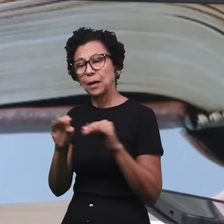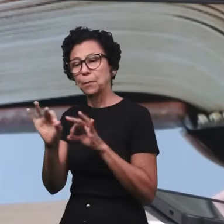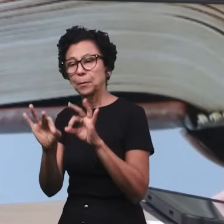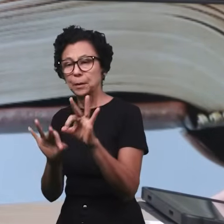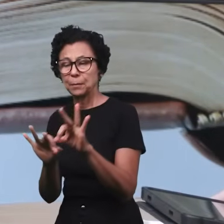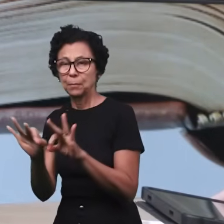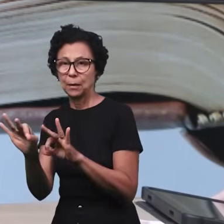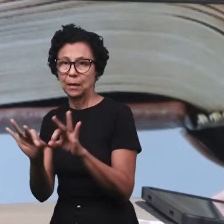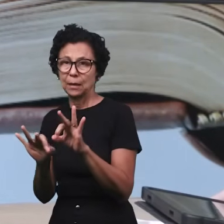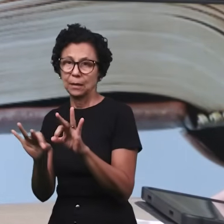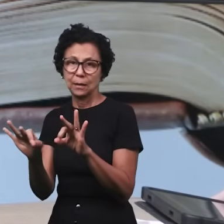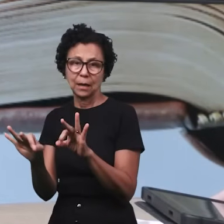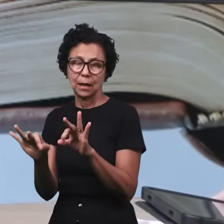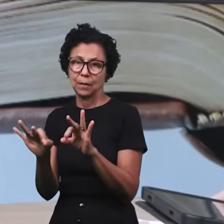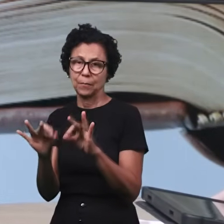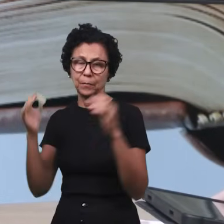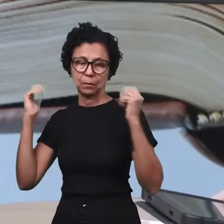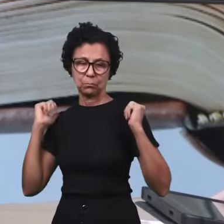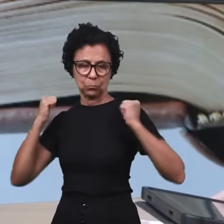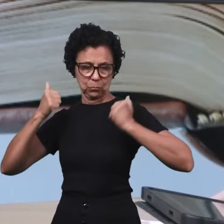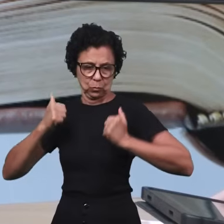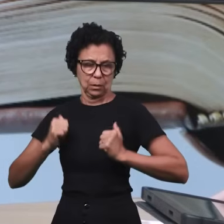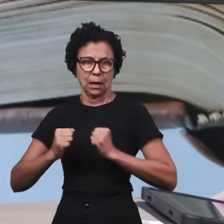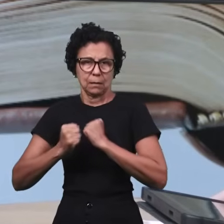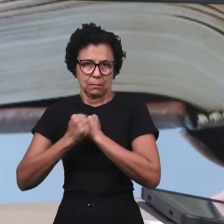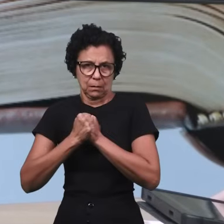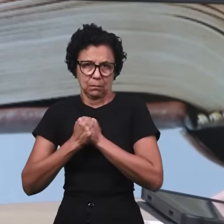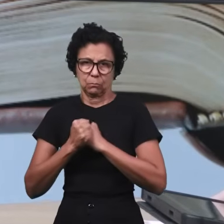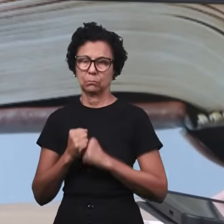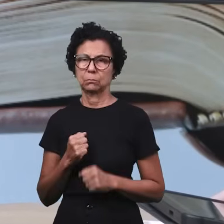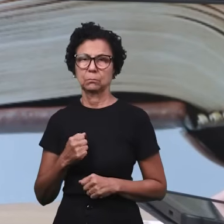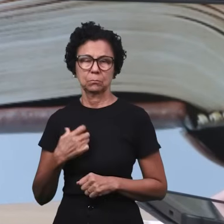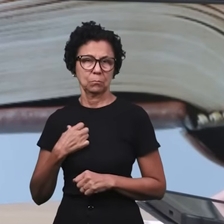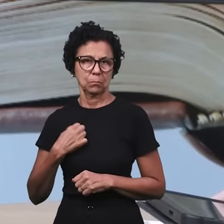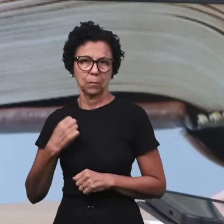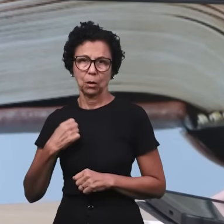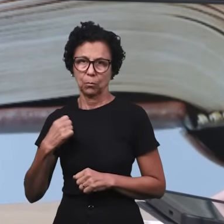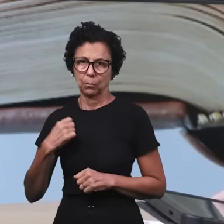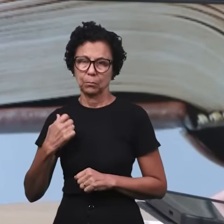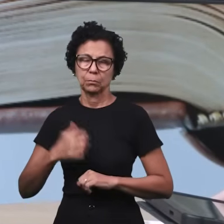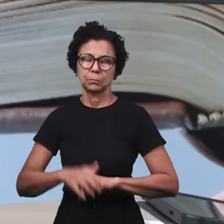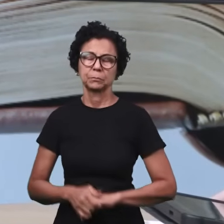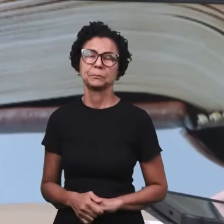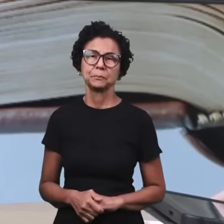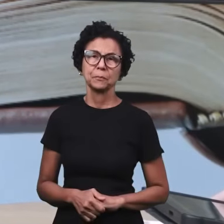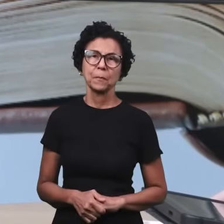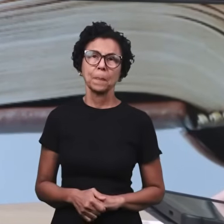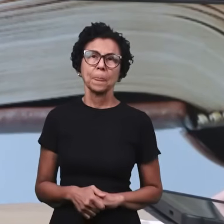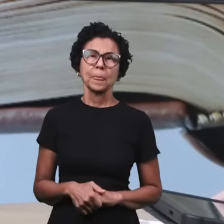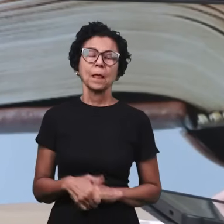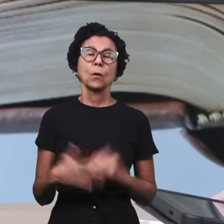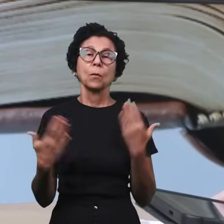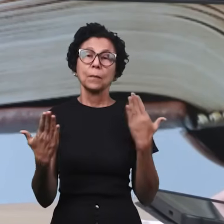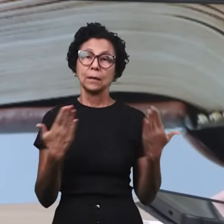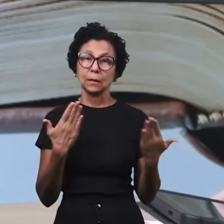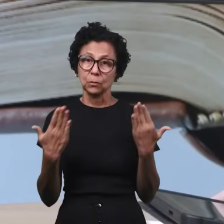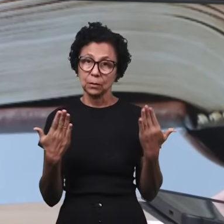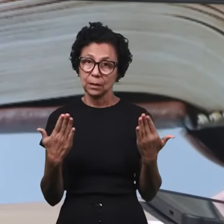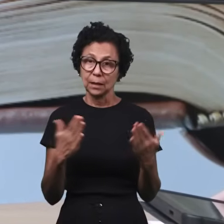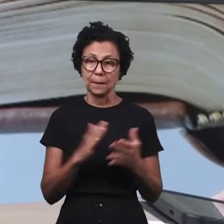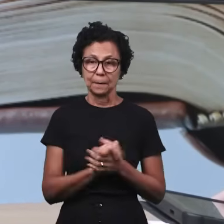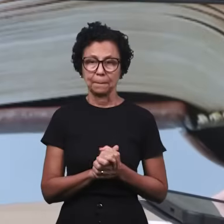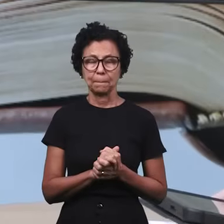produzir algo, agasalho para o outro. Então, assim, inicialmente, nós vivemos as experiências com o